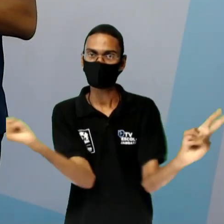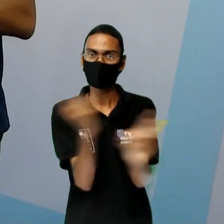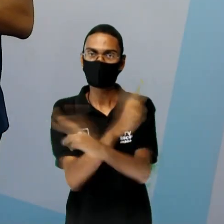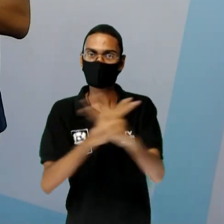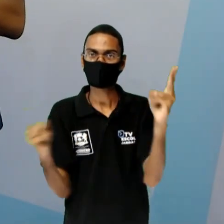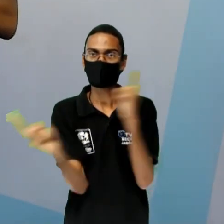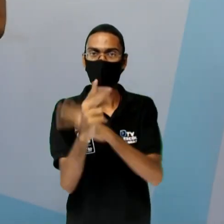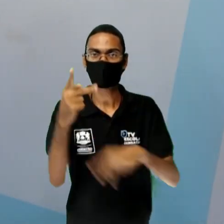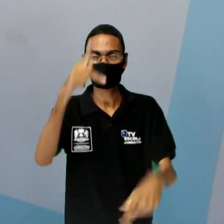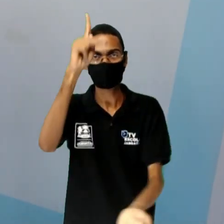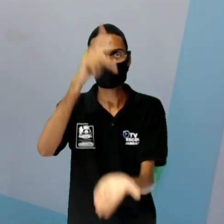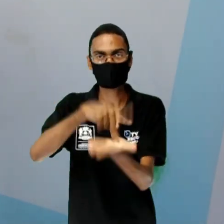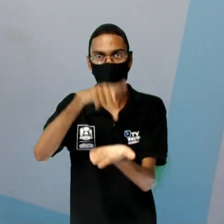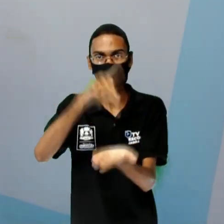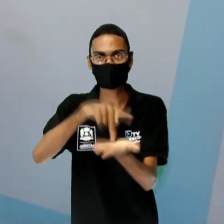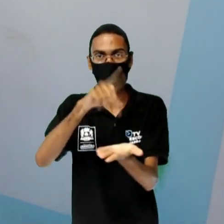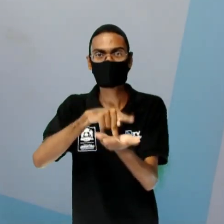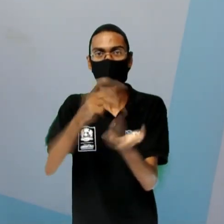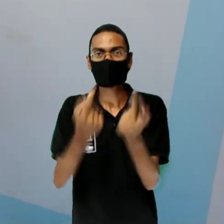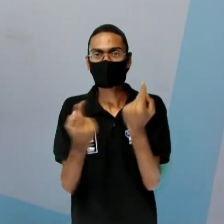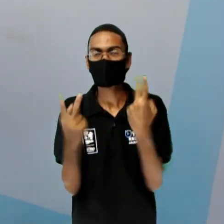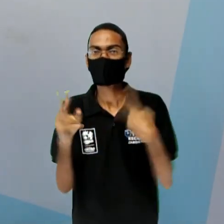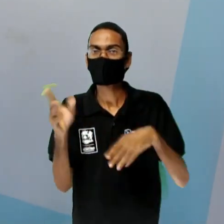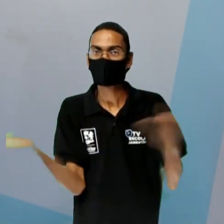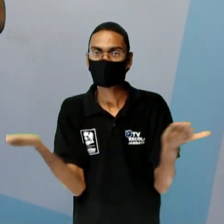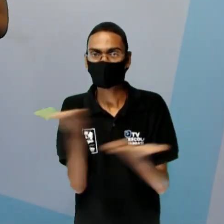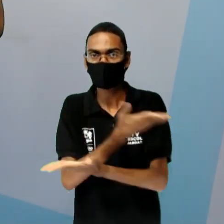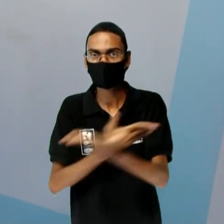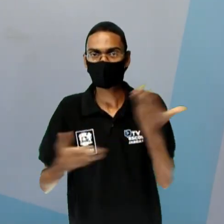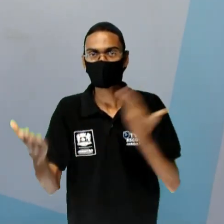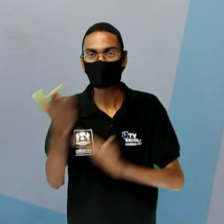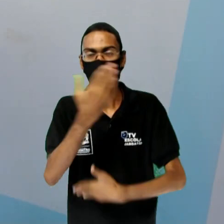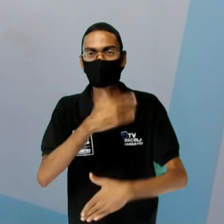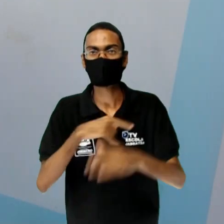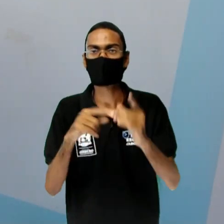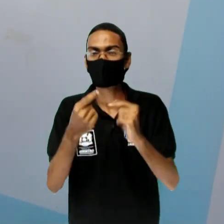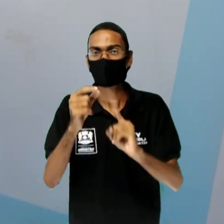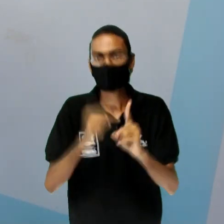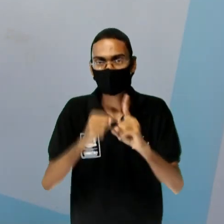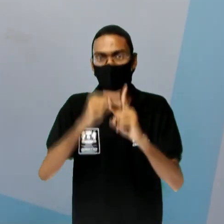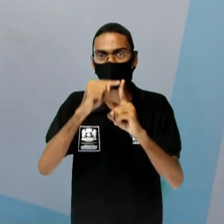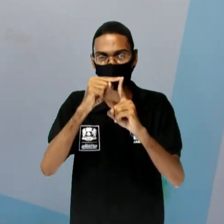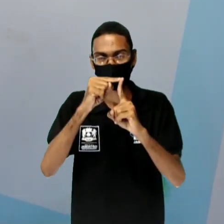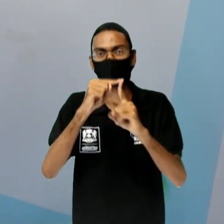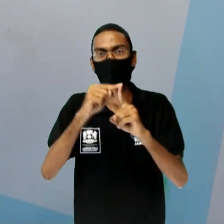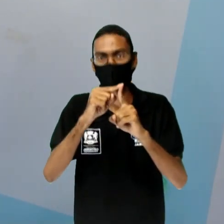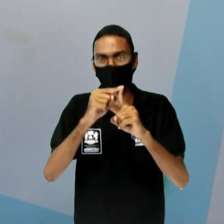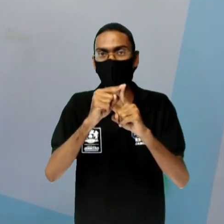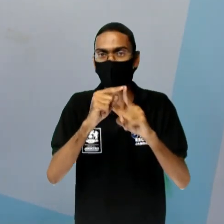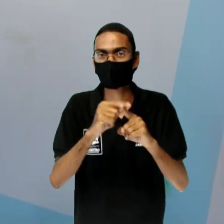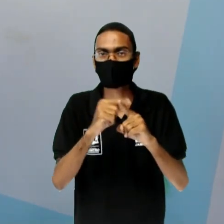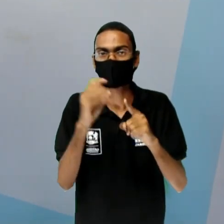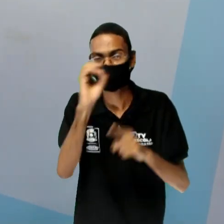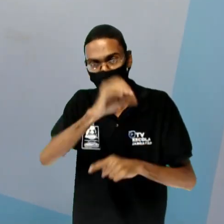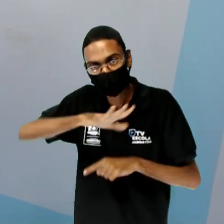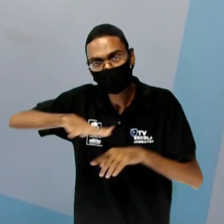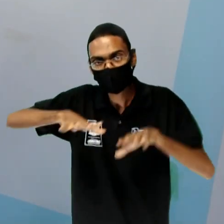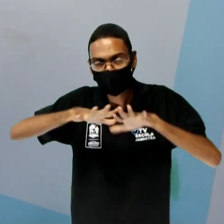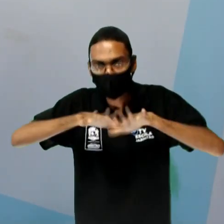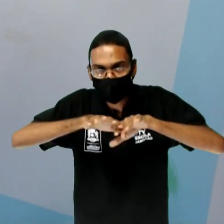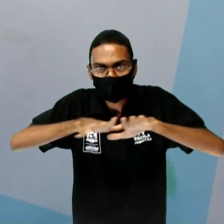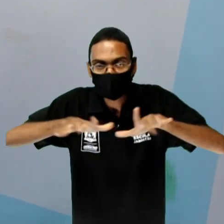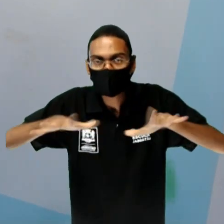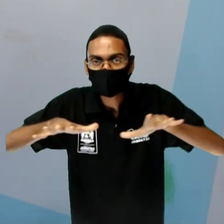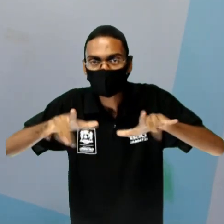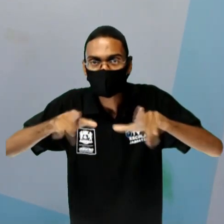na verdade, a relação entre a temperatura do oceano e a temperatura da Terra. Mas isso é assunto para